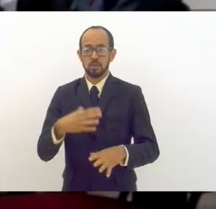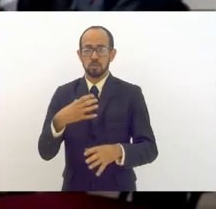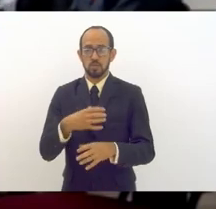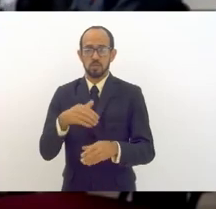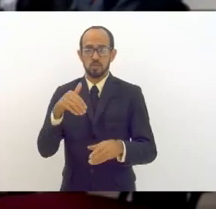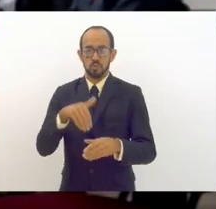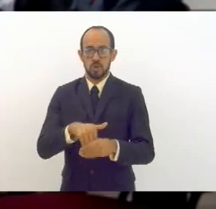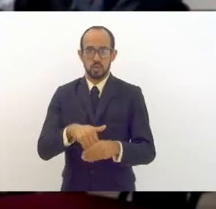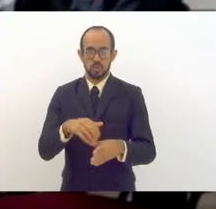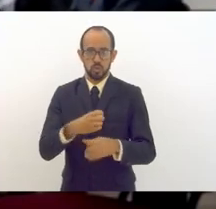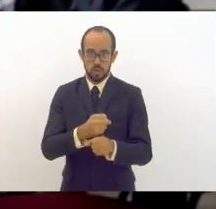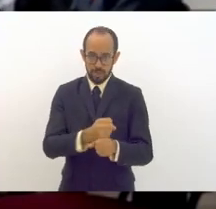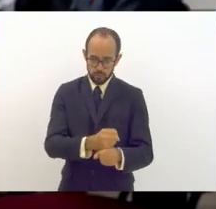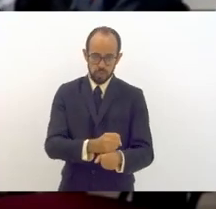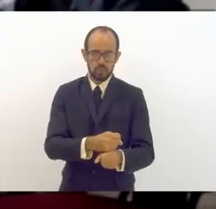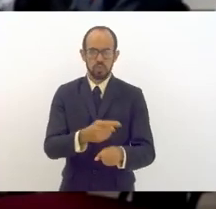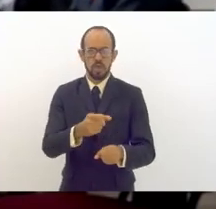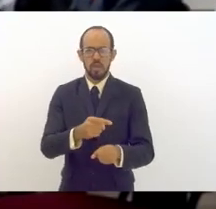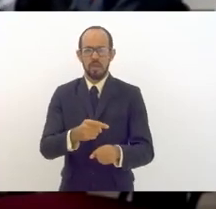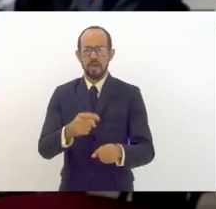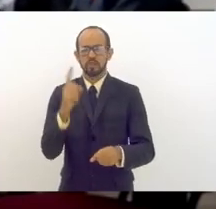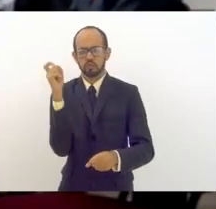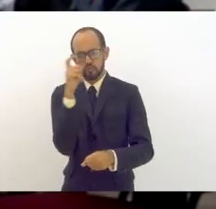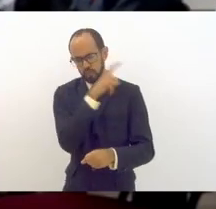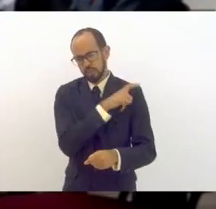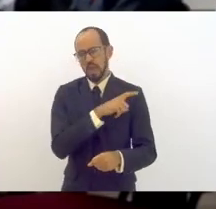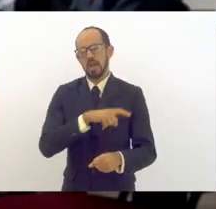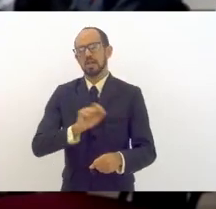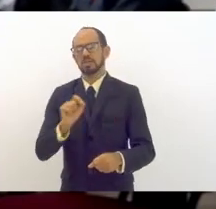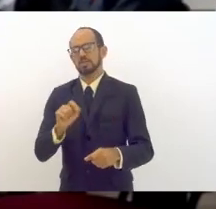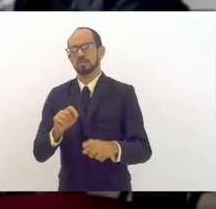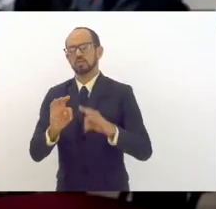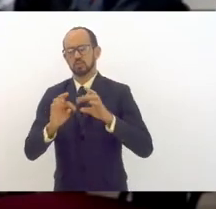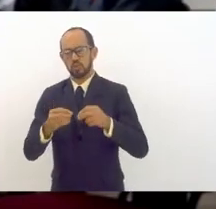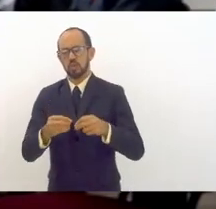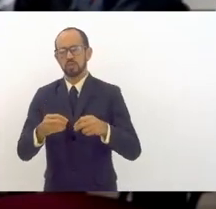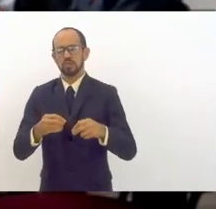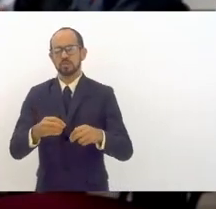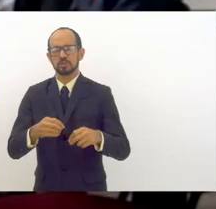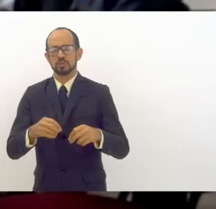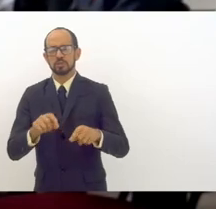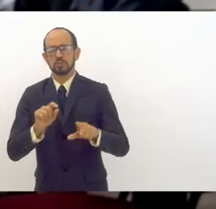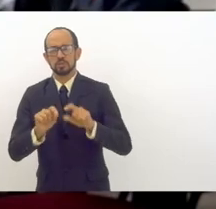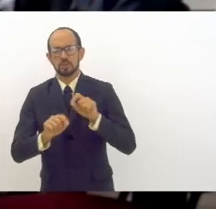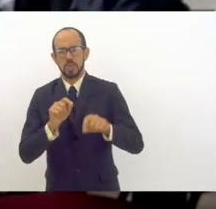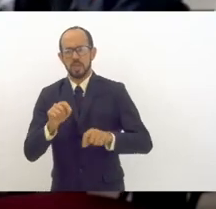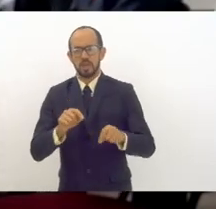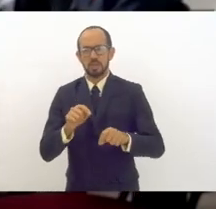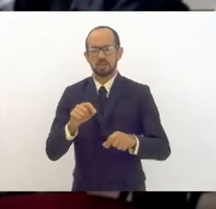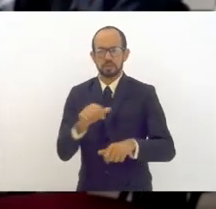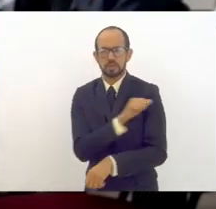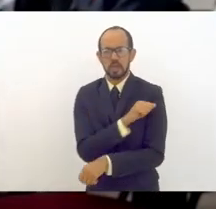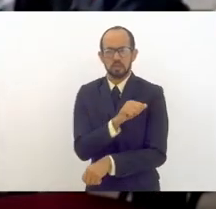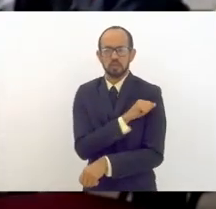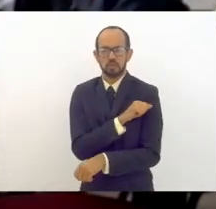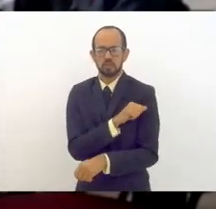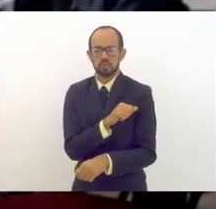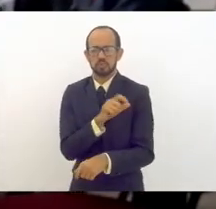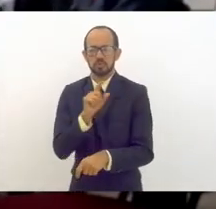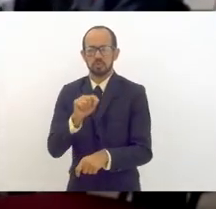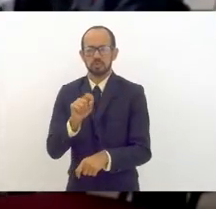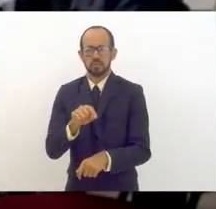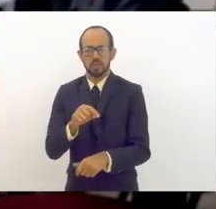as defasagens, as dificuldades, esses alunos estão ali